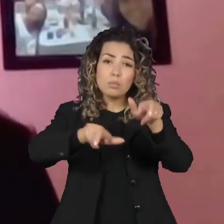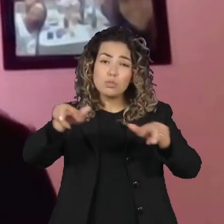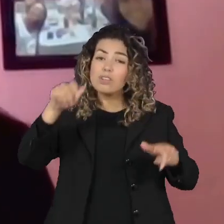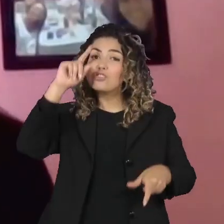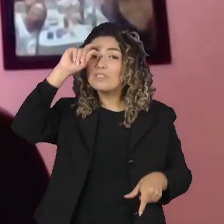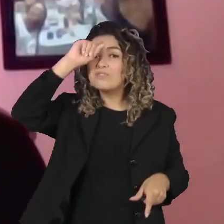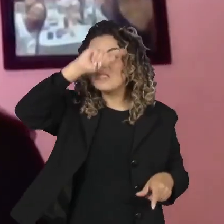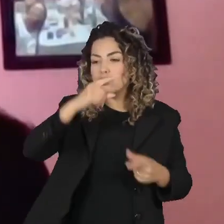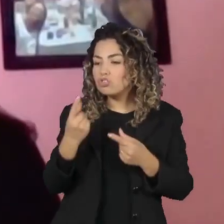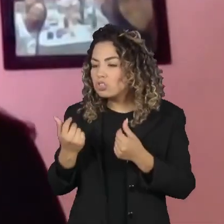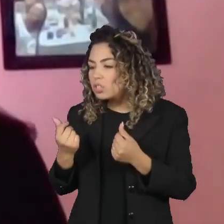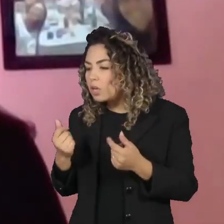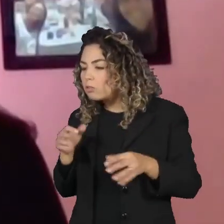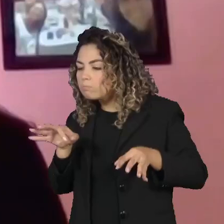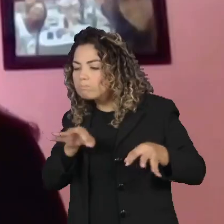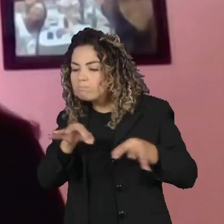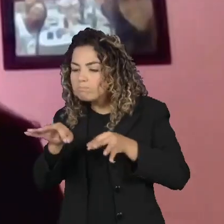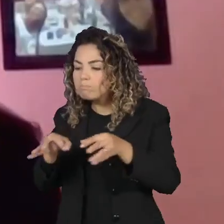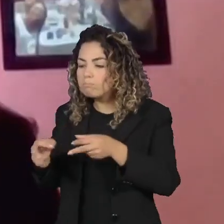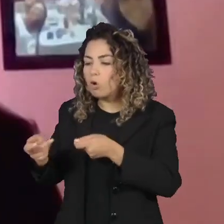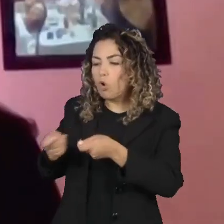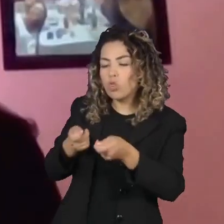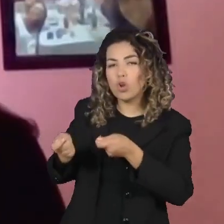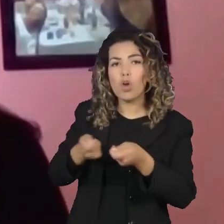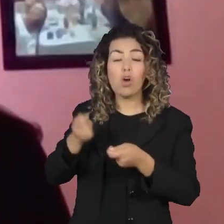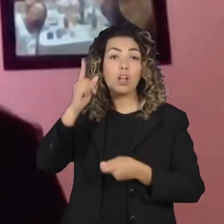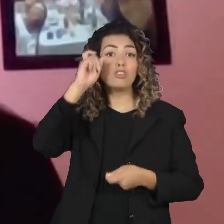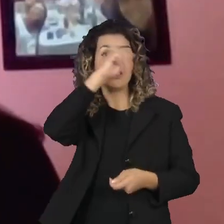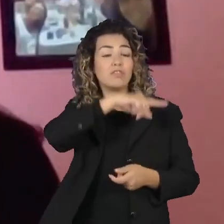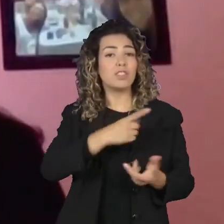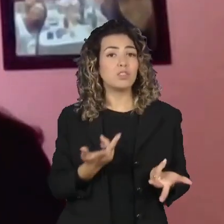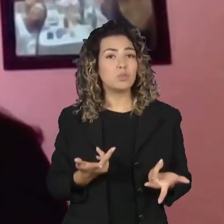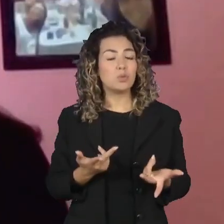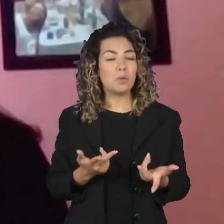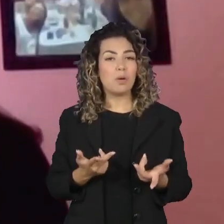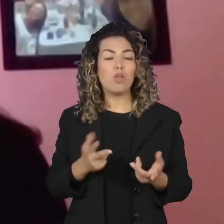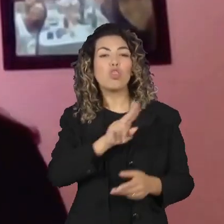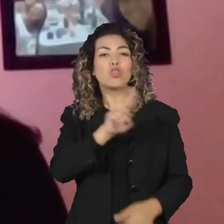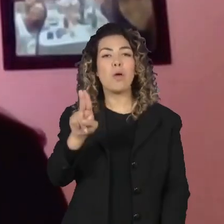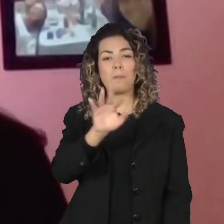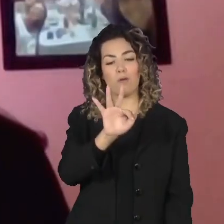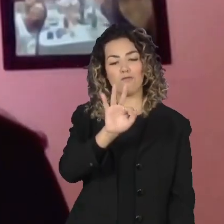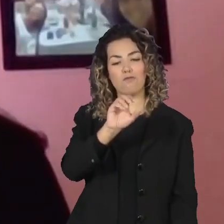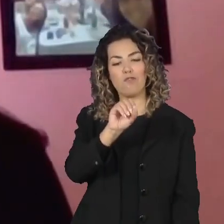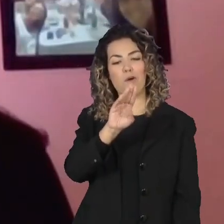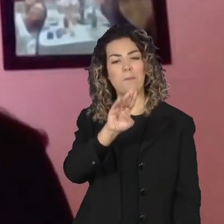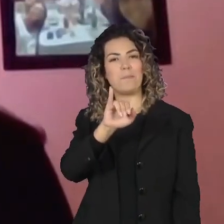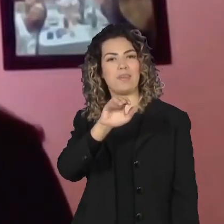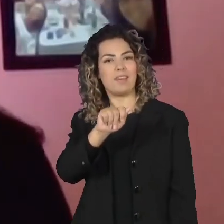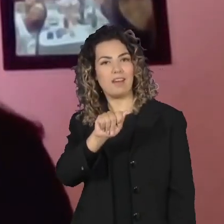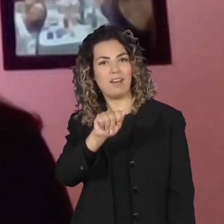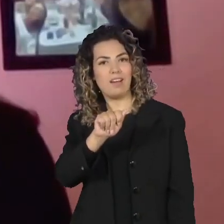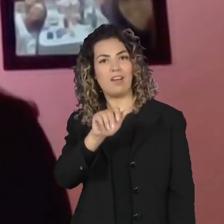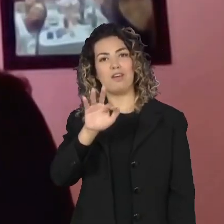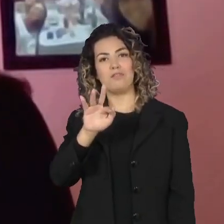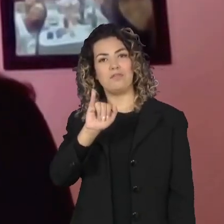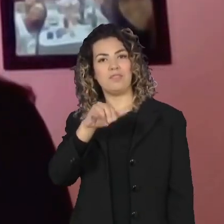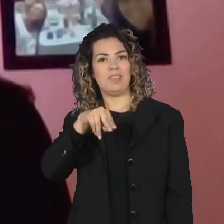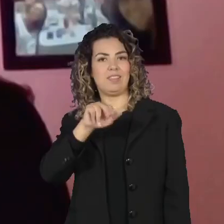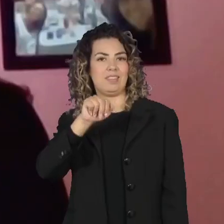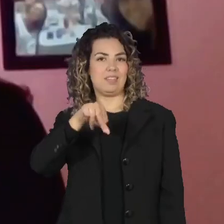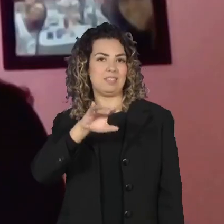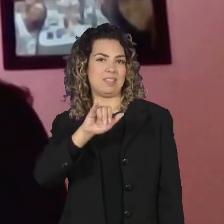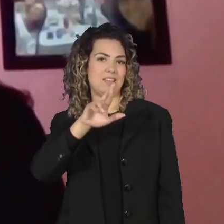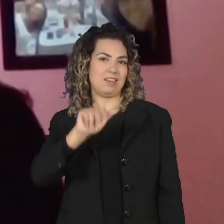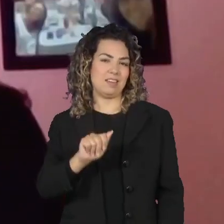de olhar para o dinheiro, que hoje a gente entende já até como uma fobia financeira. Então, quanto menos eu olho, com menos